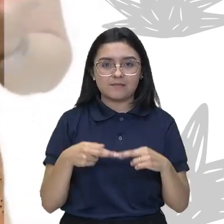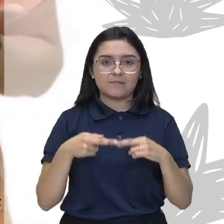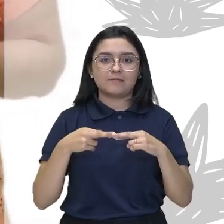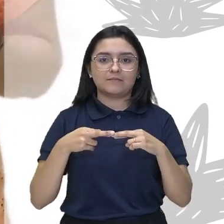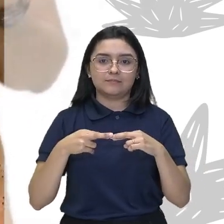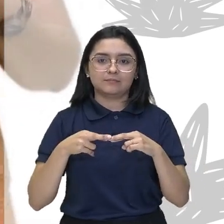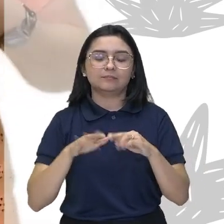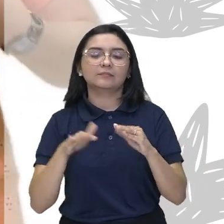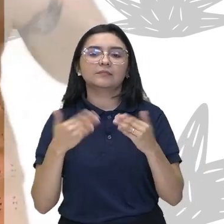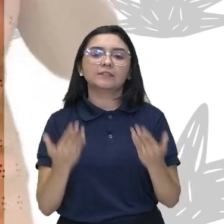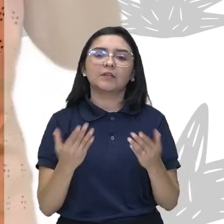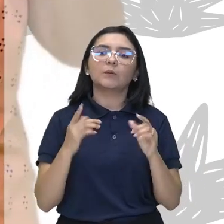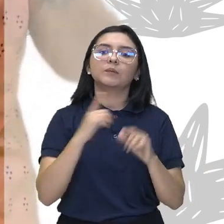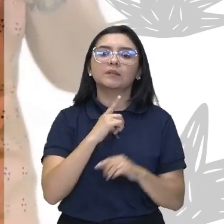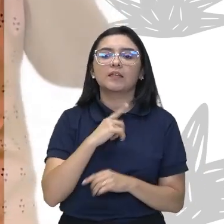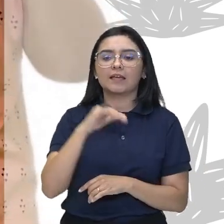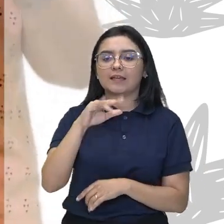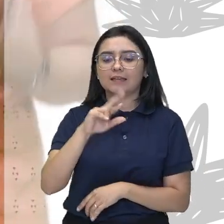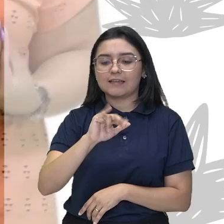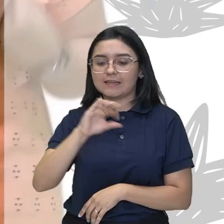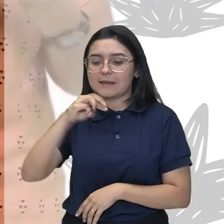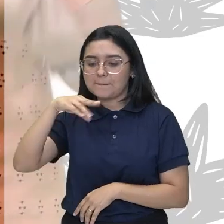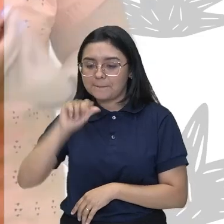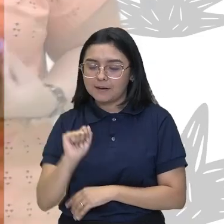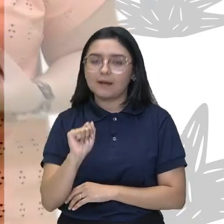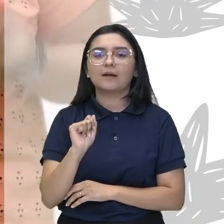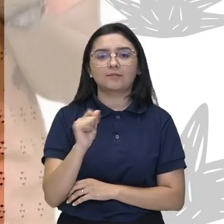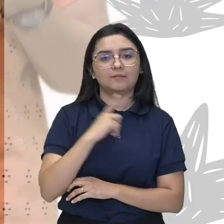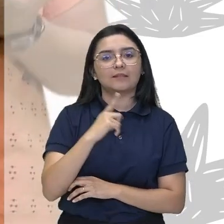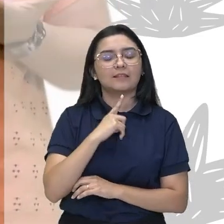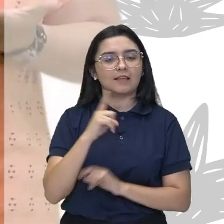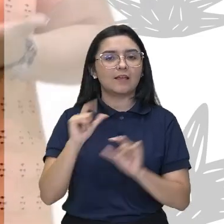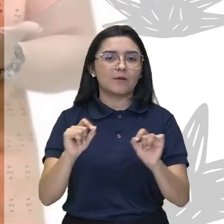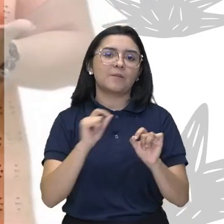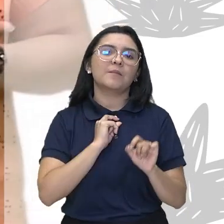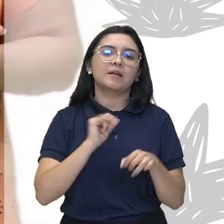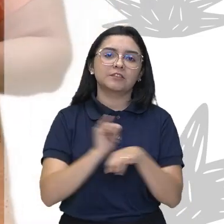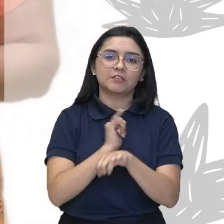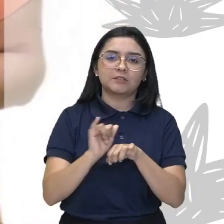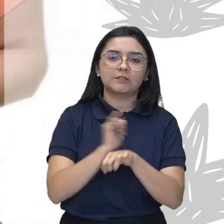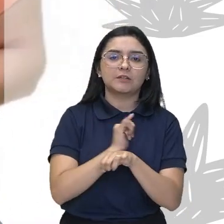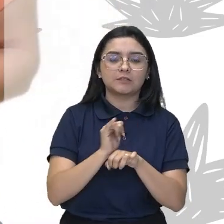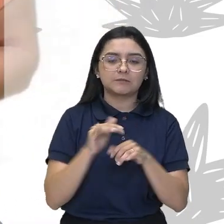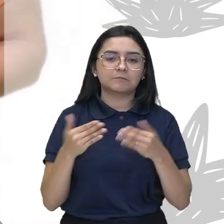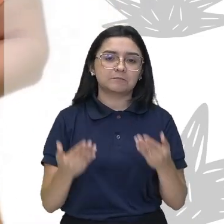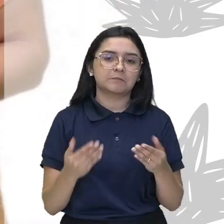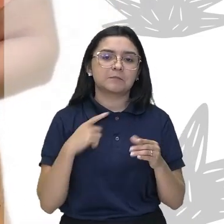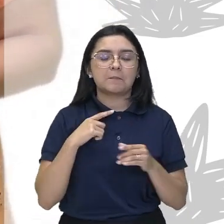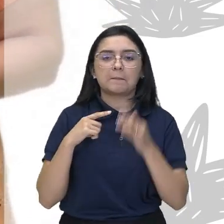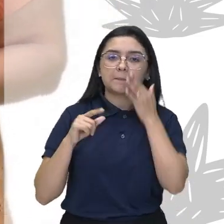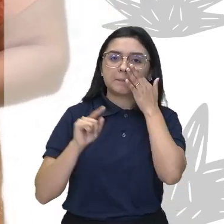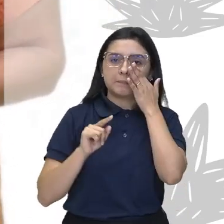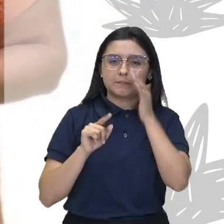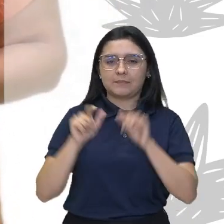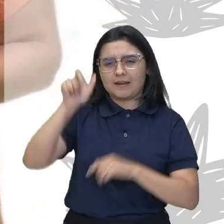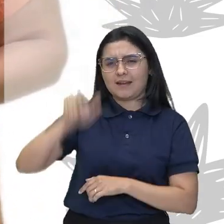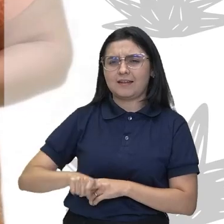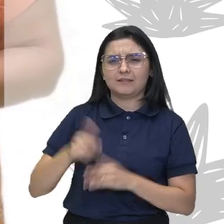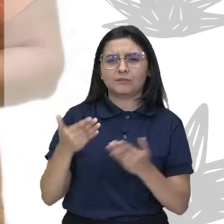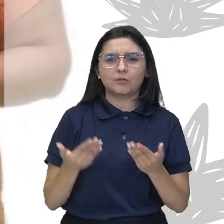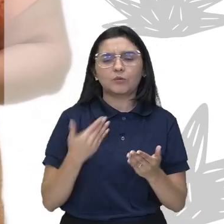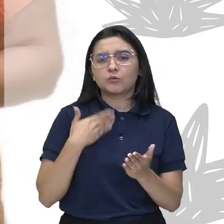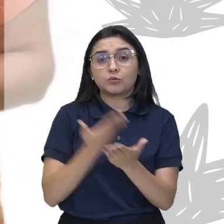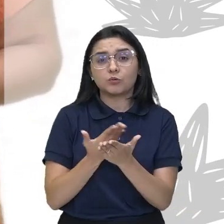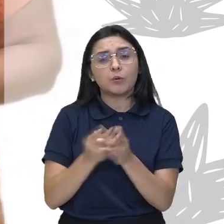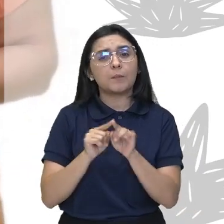Então a gente vê que existe ali a presença de uma técnica, mesmo que seja de uma pessoa que pouco estudou. Por quê? Porque ele entende que